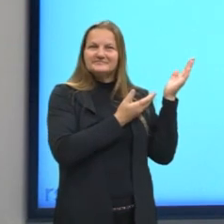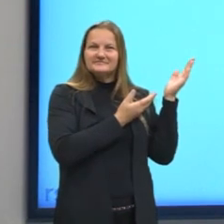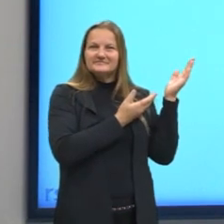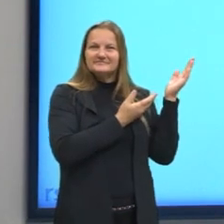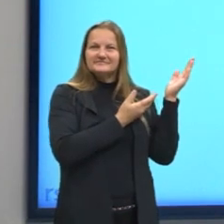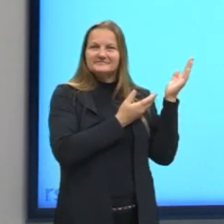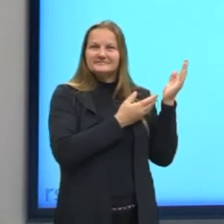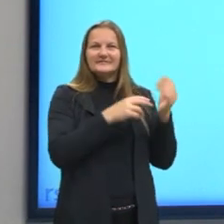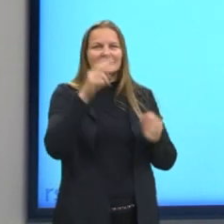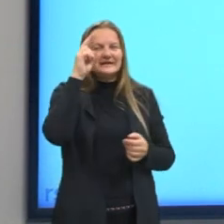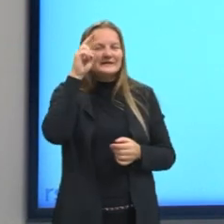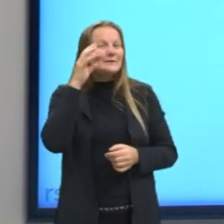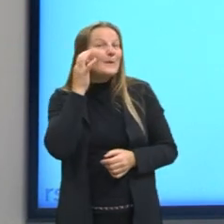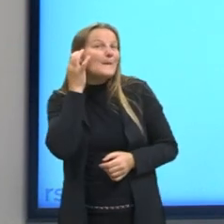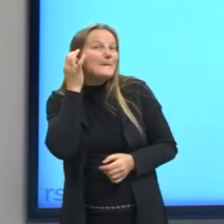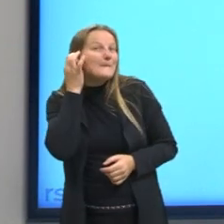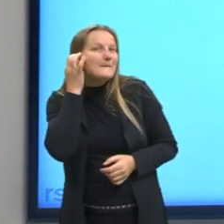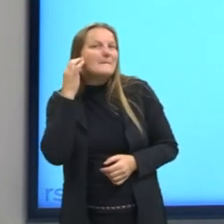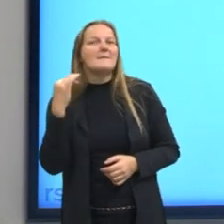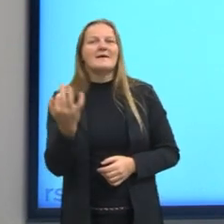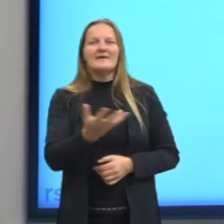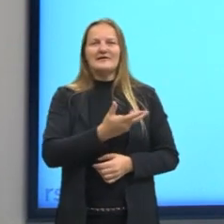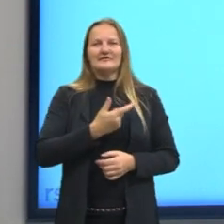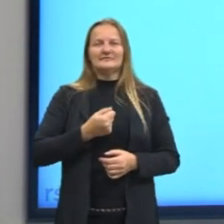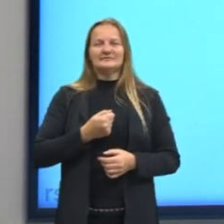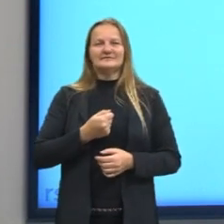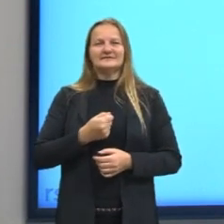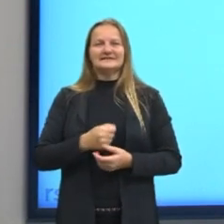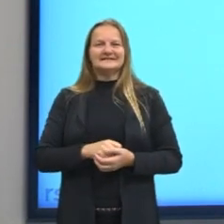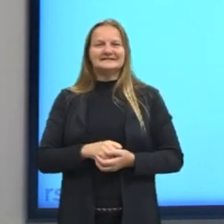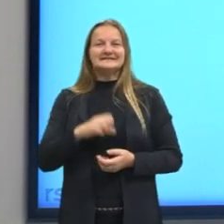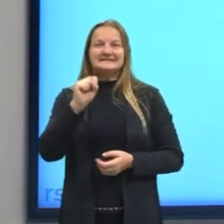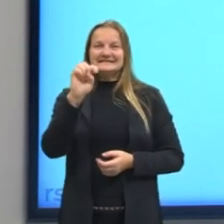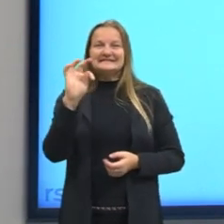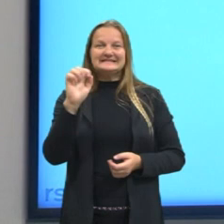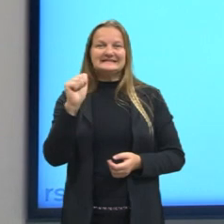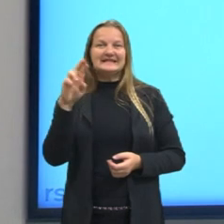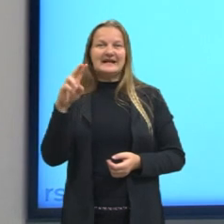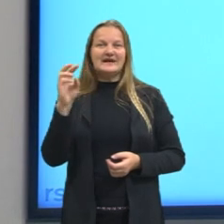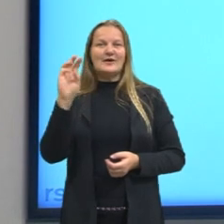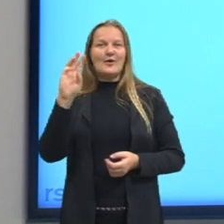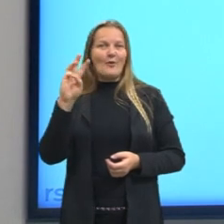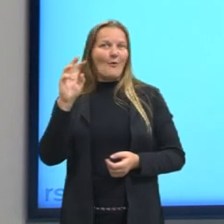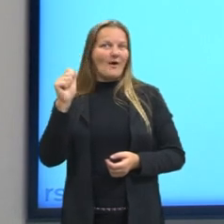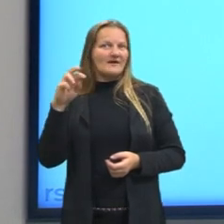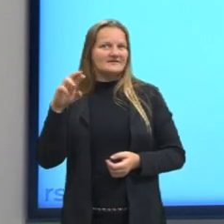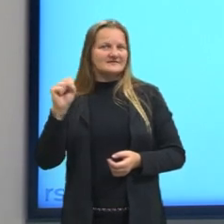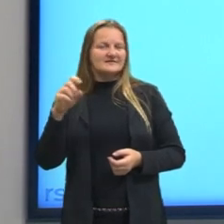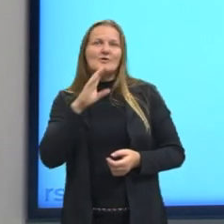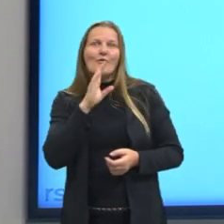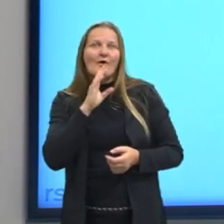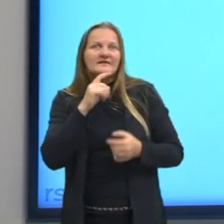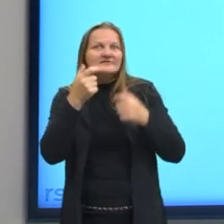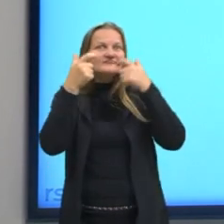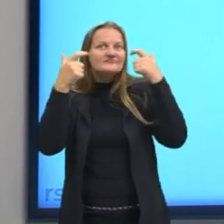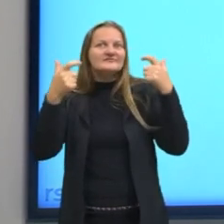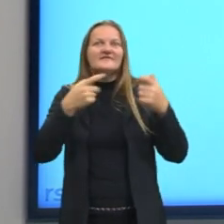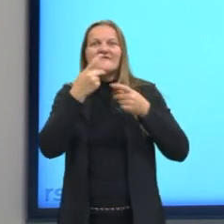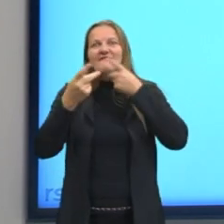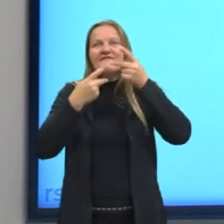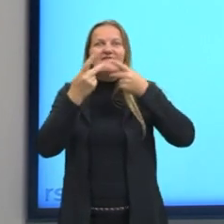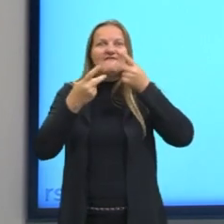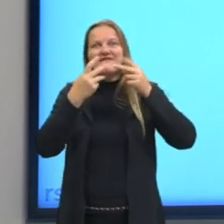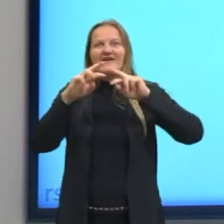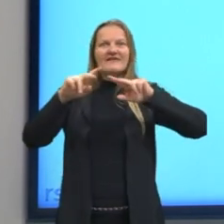sem lembrado maravilhoso mestre oda do Star Wars que é conhecido exatamente por falar com